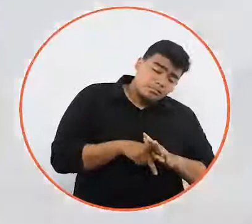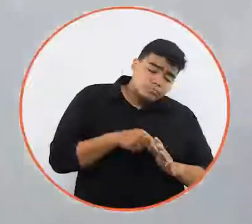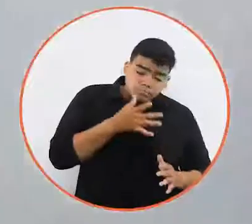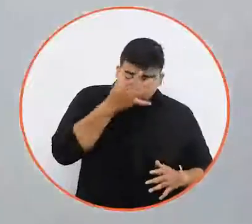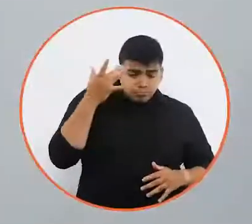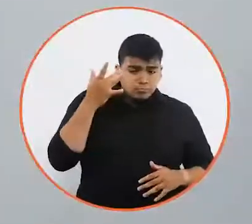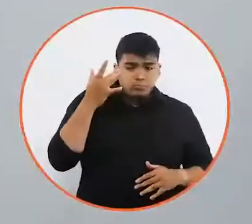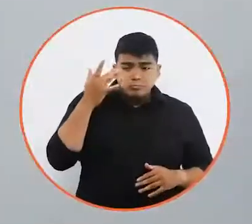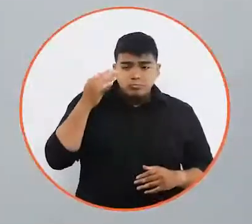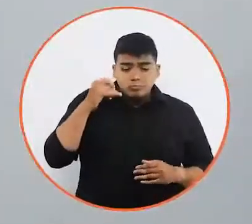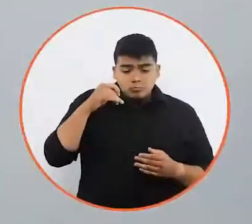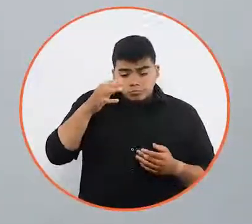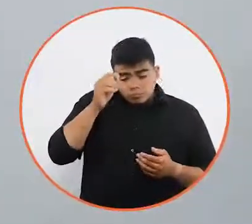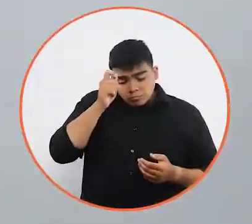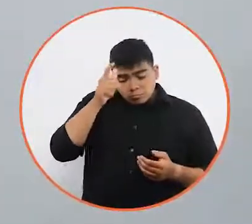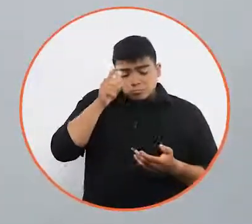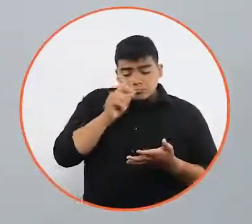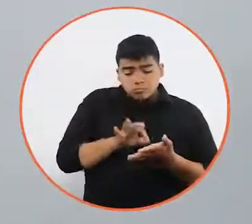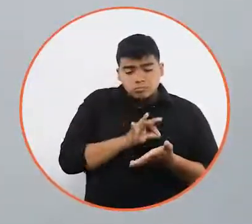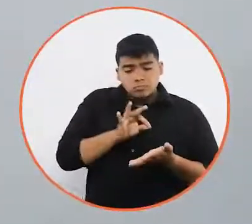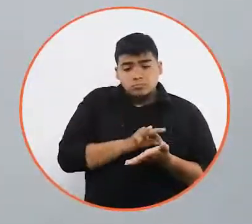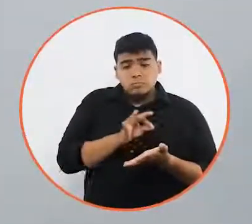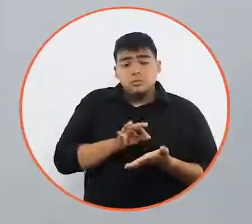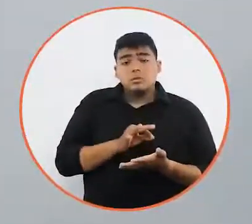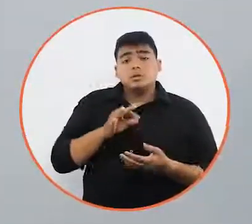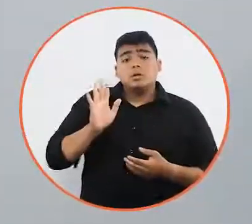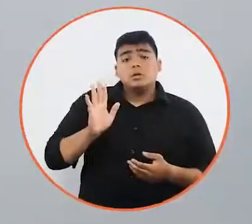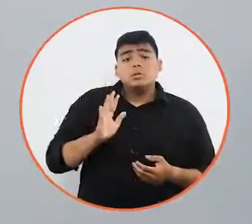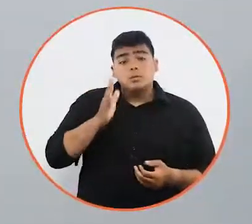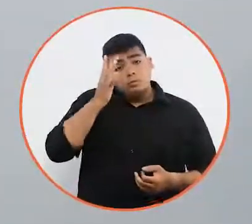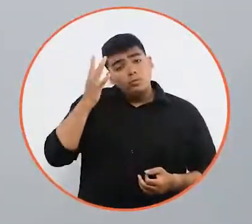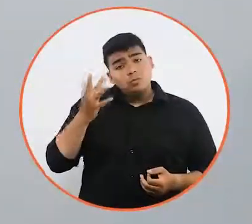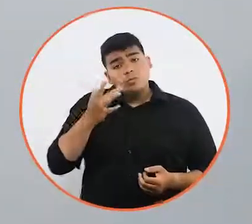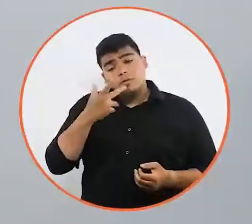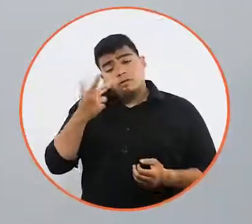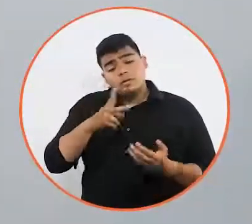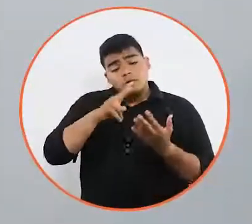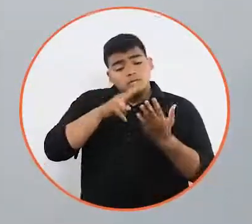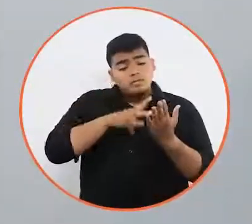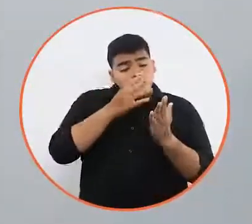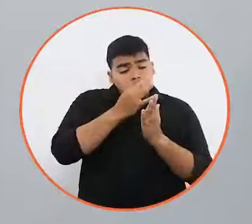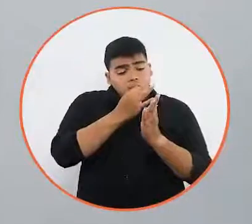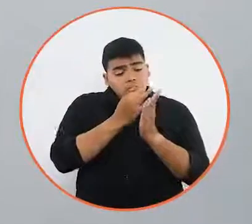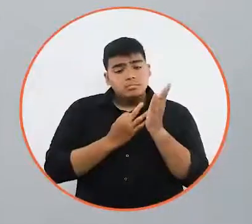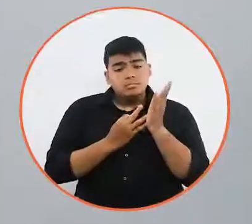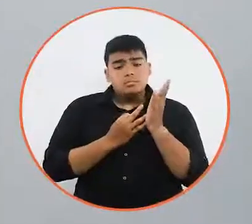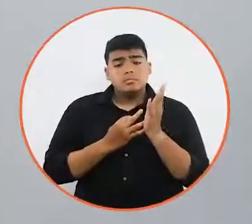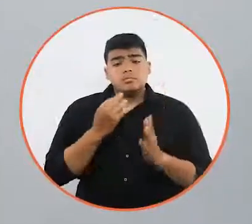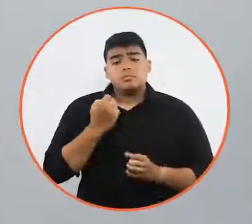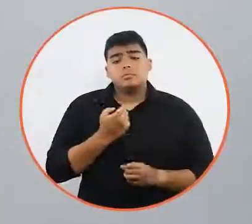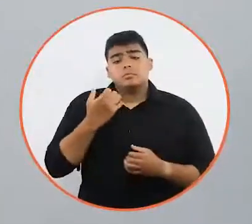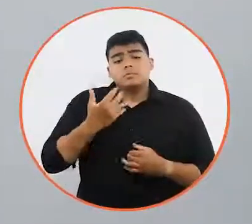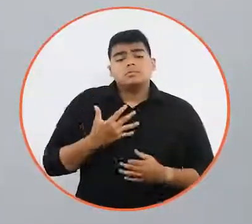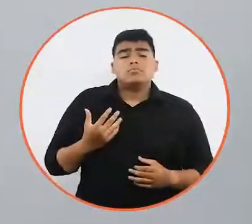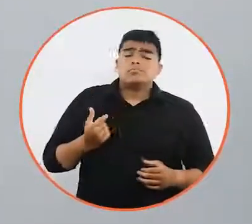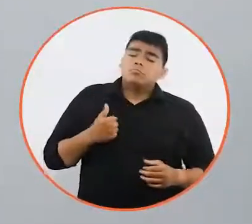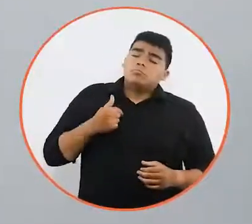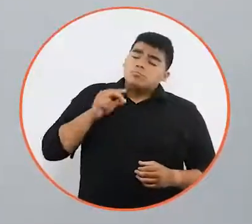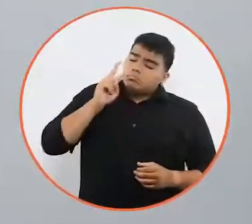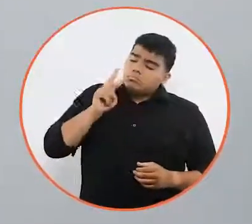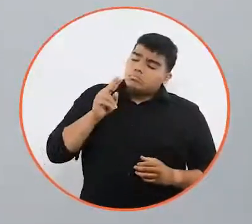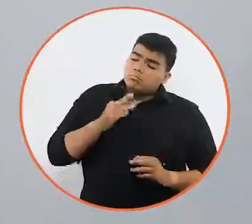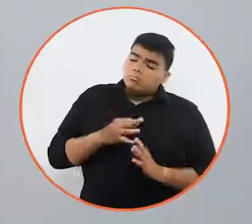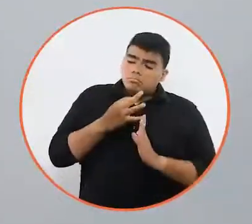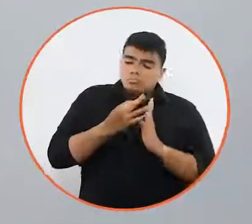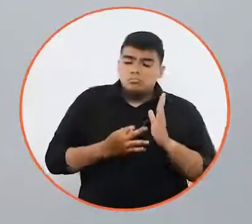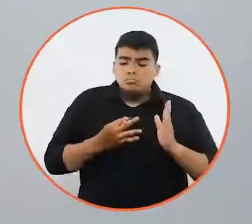artista. Por isso que às vezes o aluno confunde muito, ele diz, estava lendo aqui esse texto poético, Sérgio, e aí eu vi que no texto